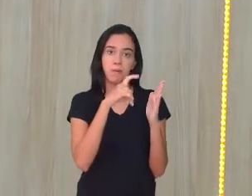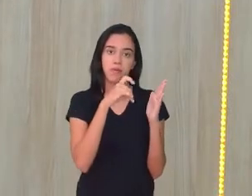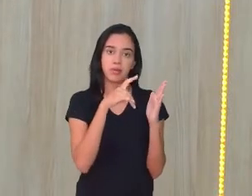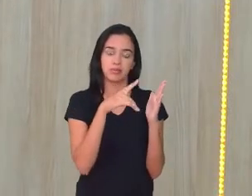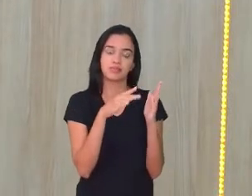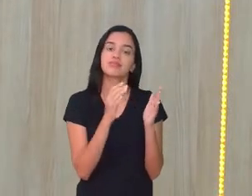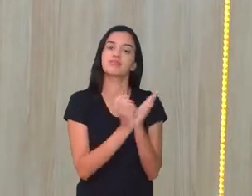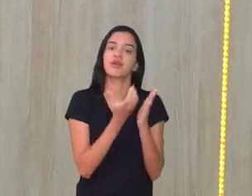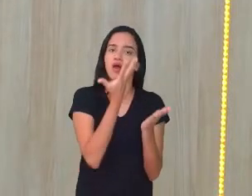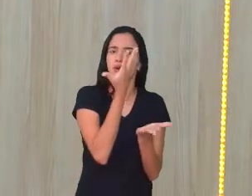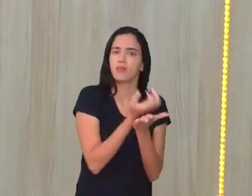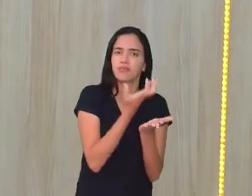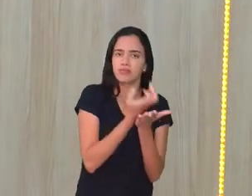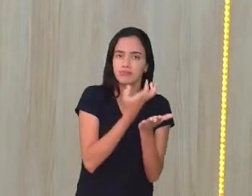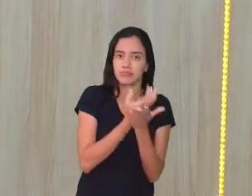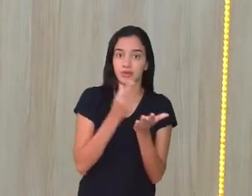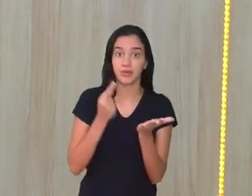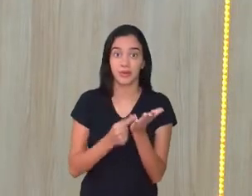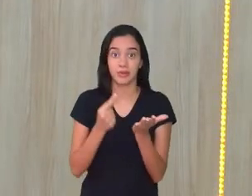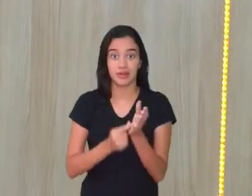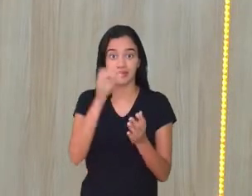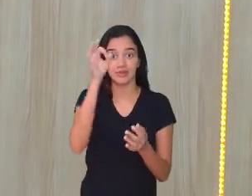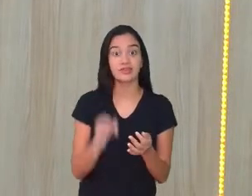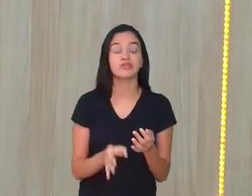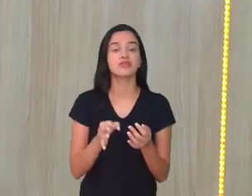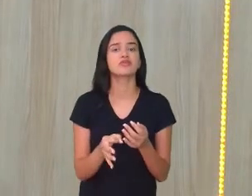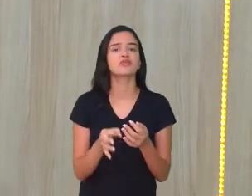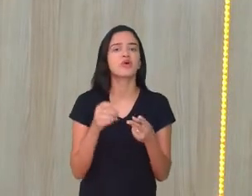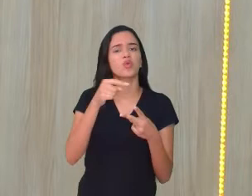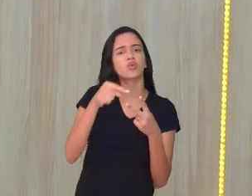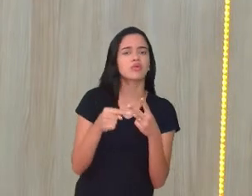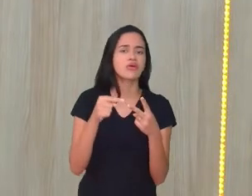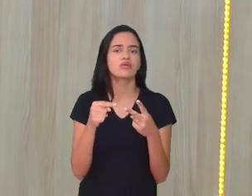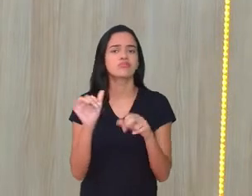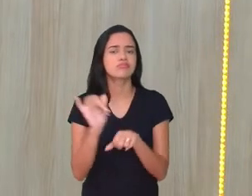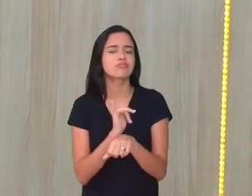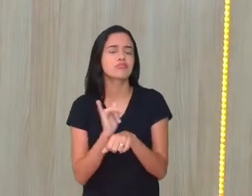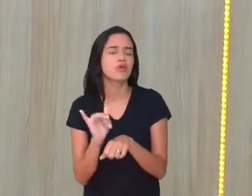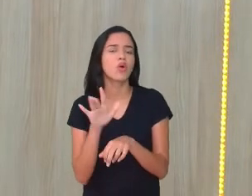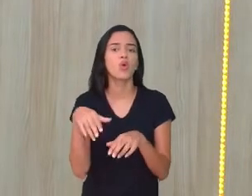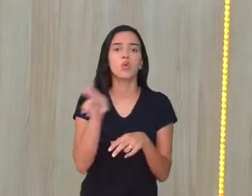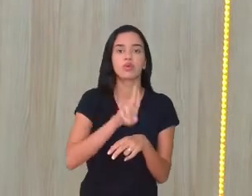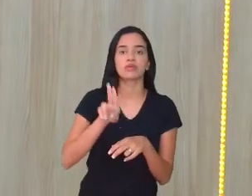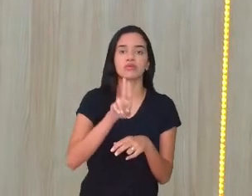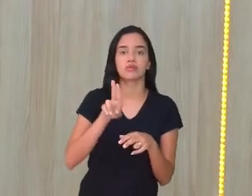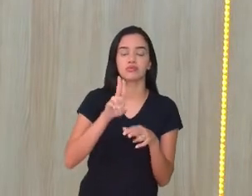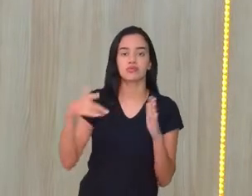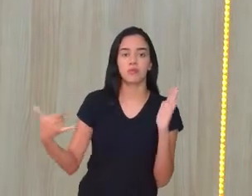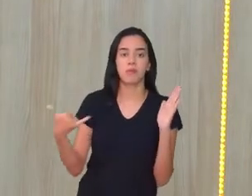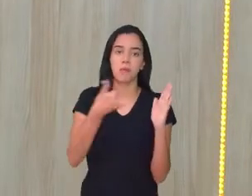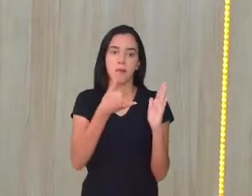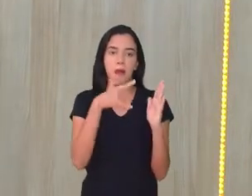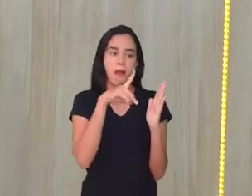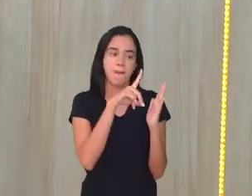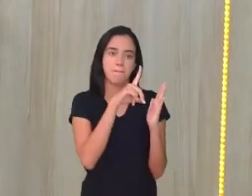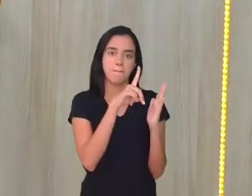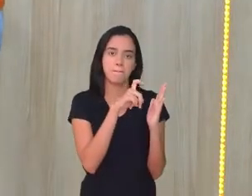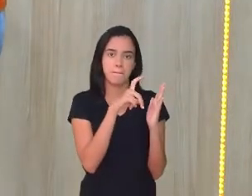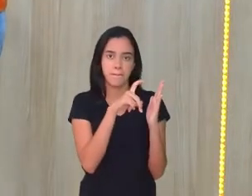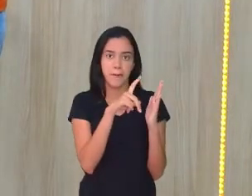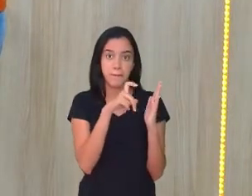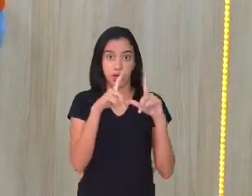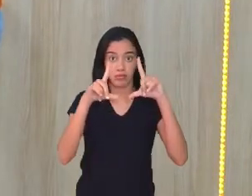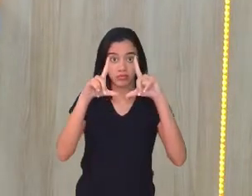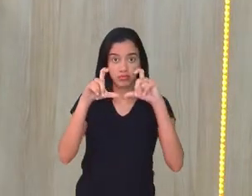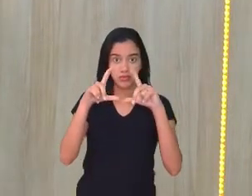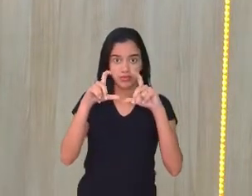para fazer o download do aplicativo, tá bom? Duas formas. Utilizando aí o QR Code, você vai pegar o seu celular, vai abrir na